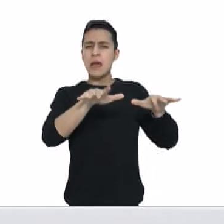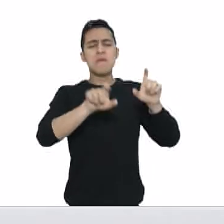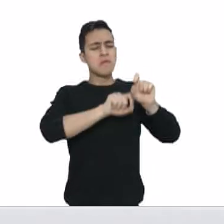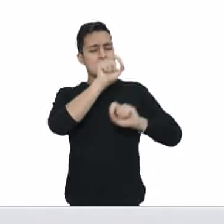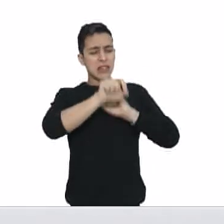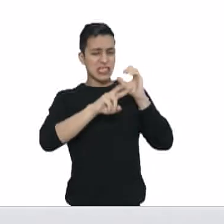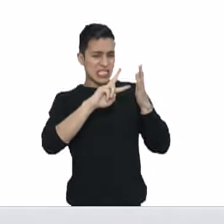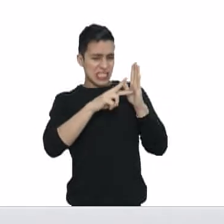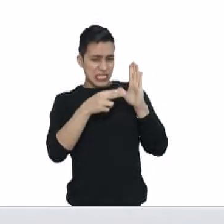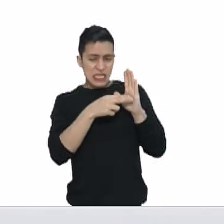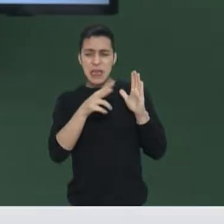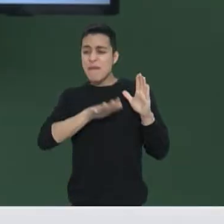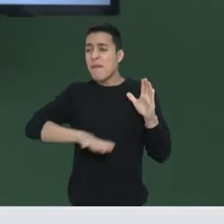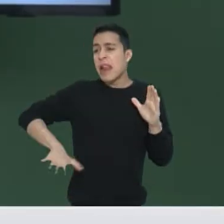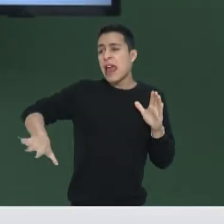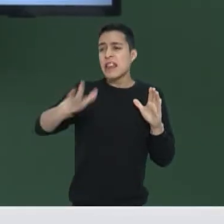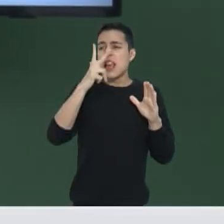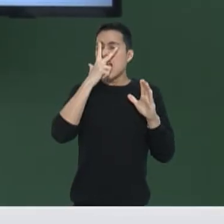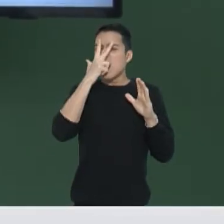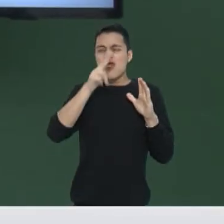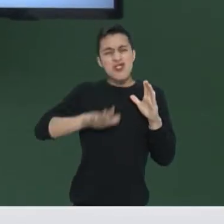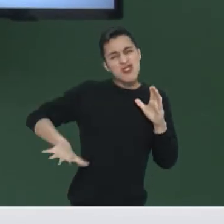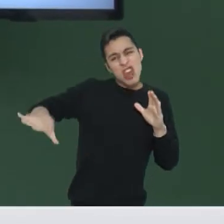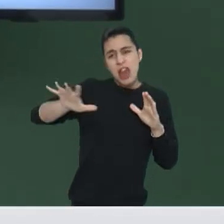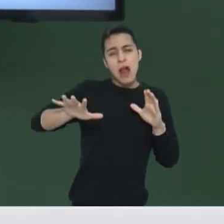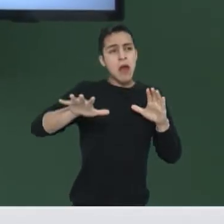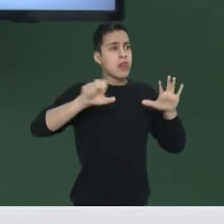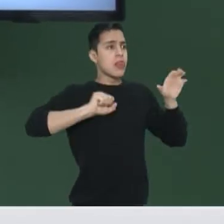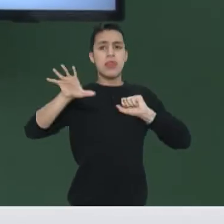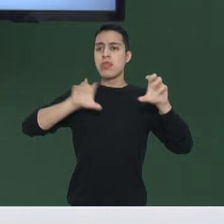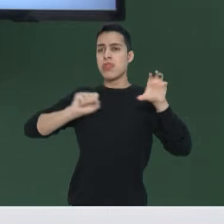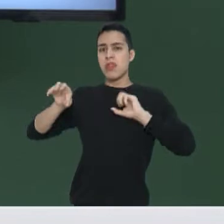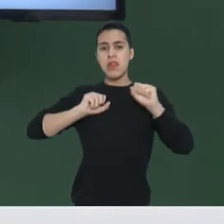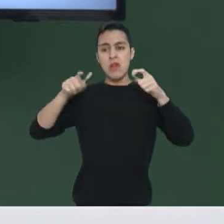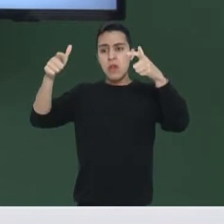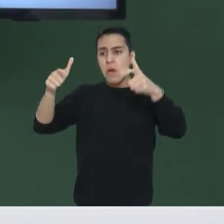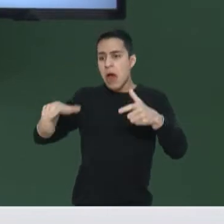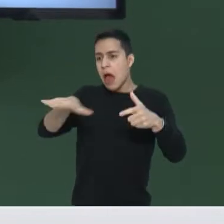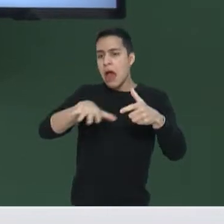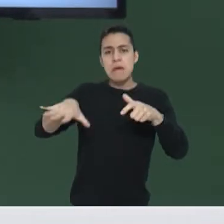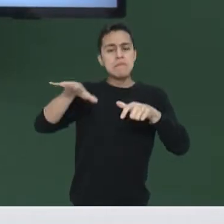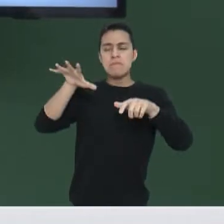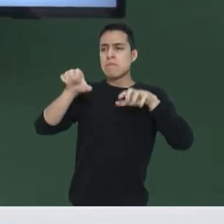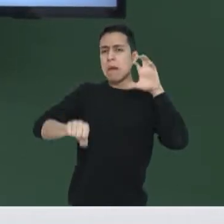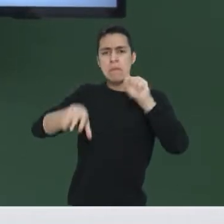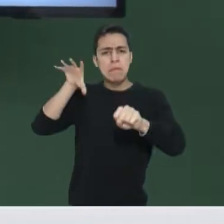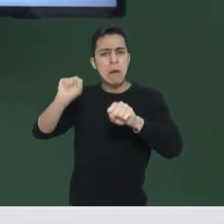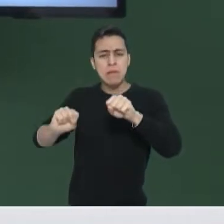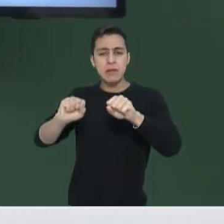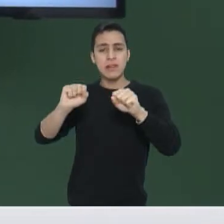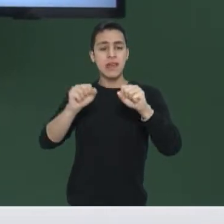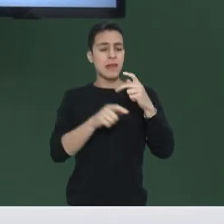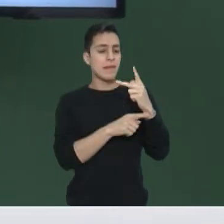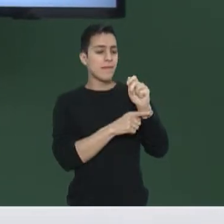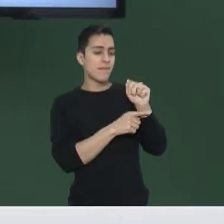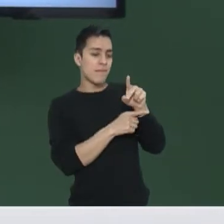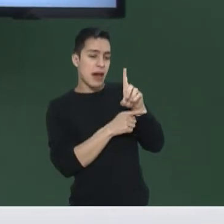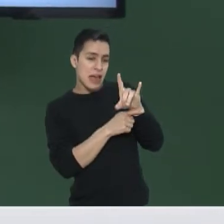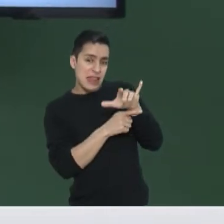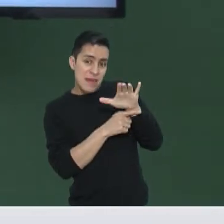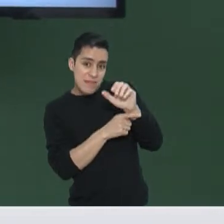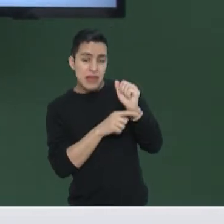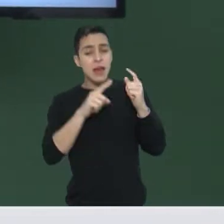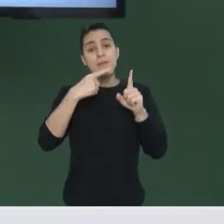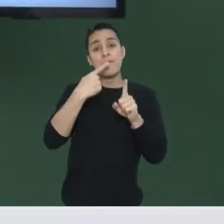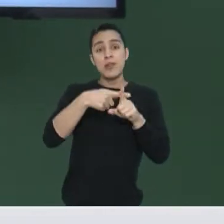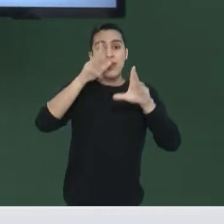uma infestação coletiva, acaba pegando todo mundo numa certa região. E a pandemia, porque ela foi